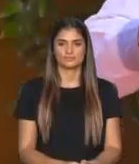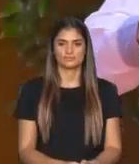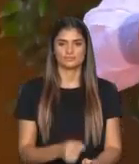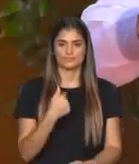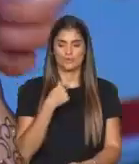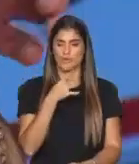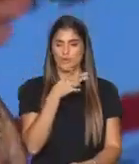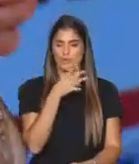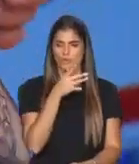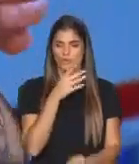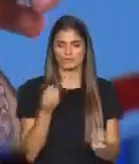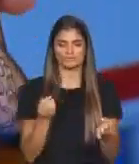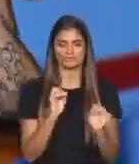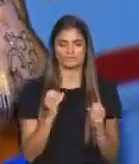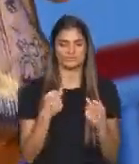Carminha.